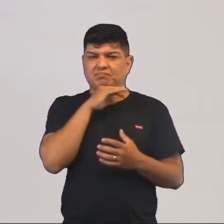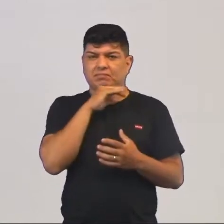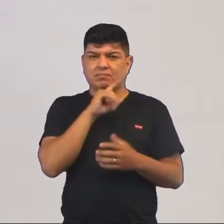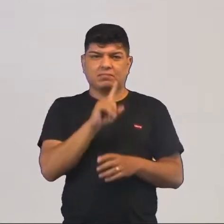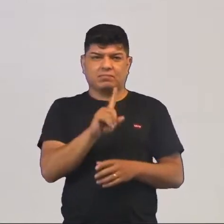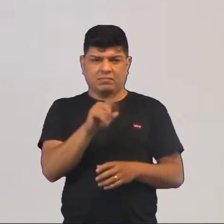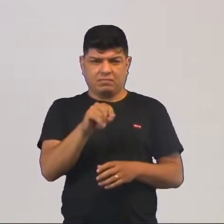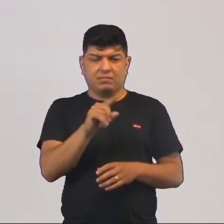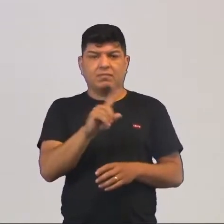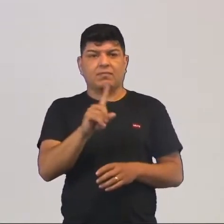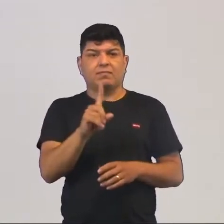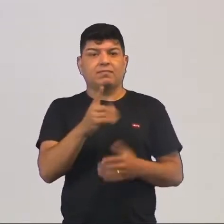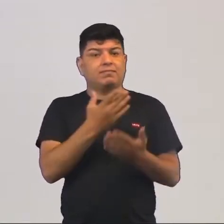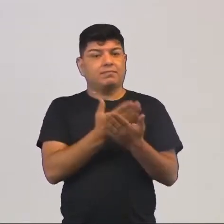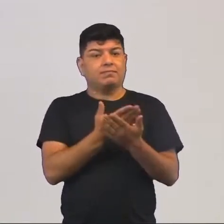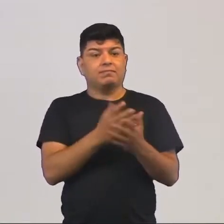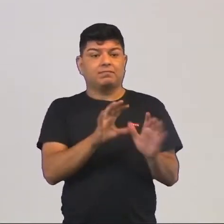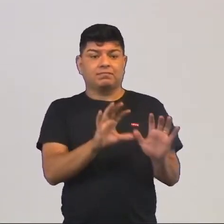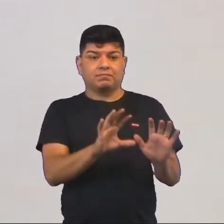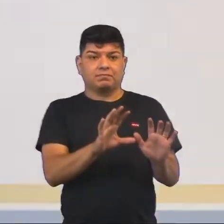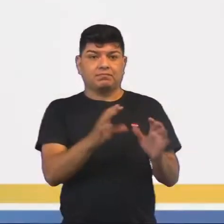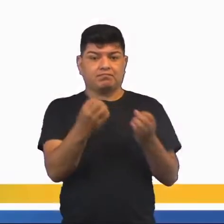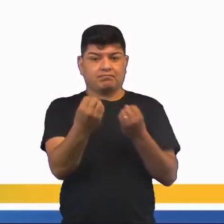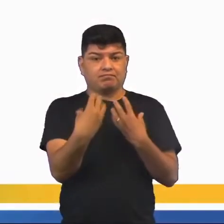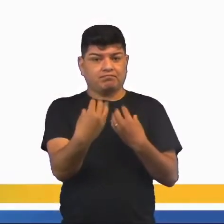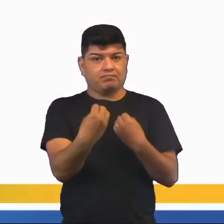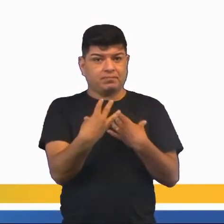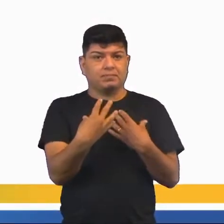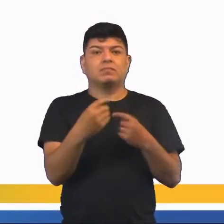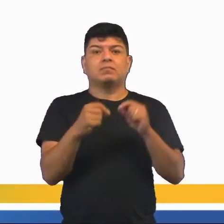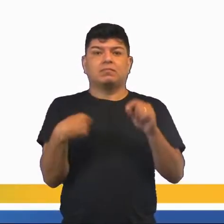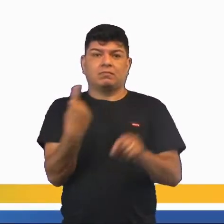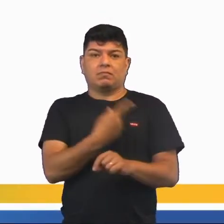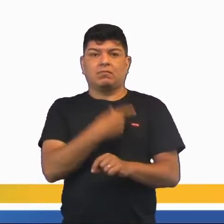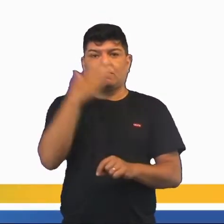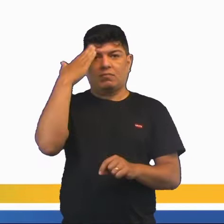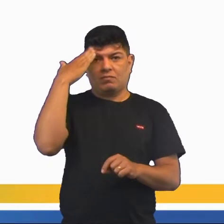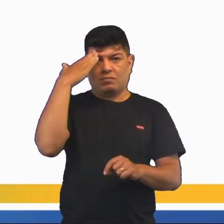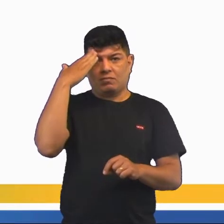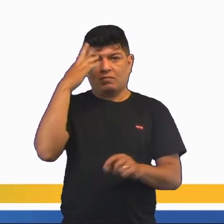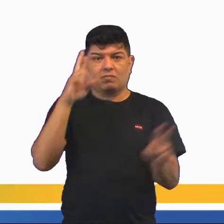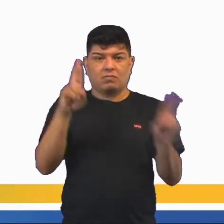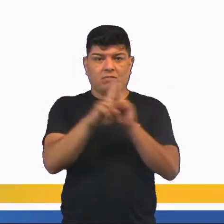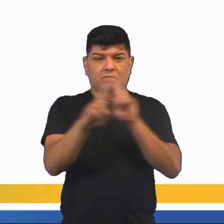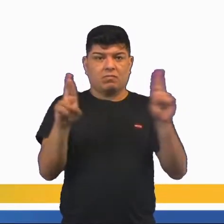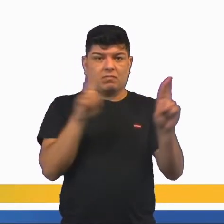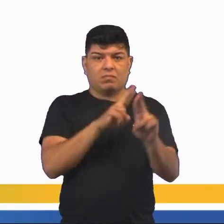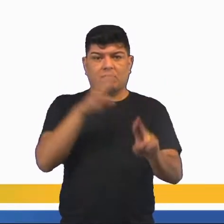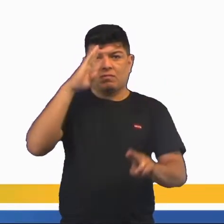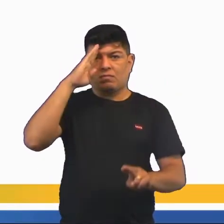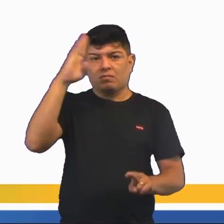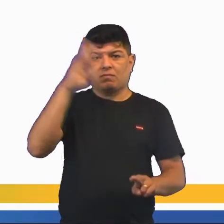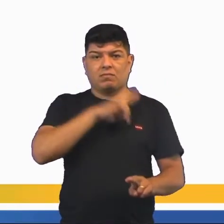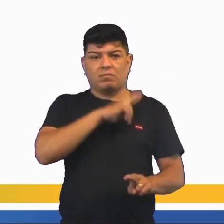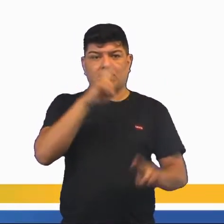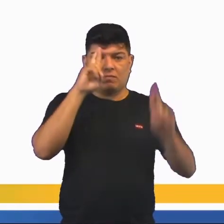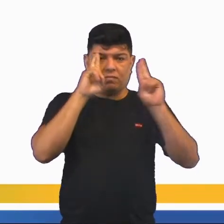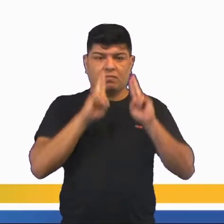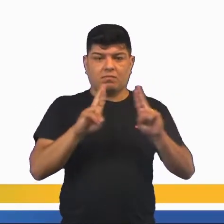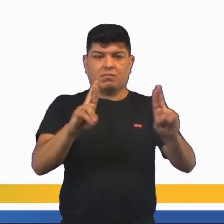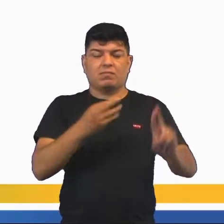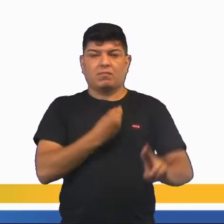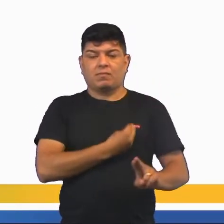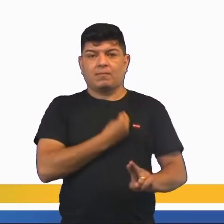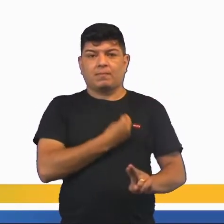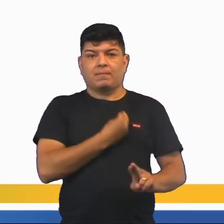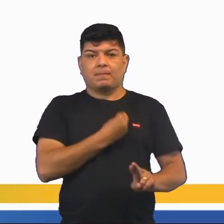Não é isso. Então, uma aula como essa vai nos educar para que a gente entenda a relação entre fundamentos religiosos de respeito à